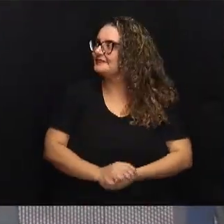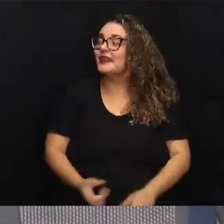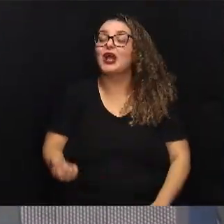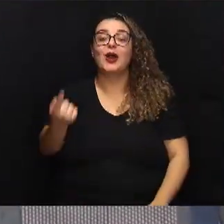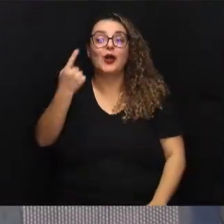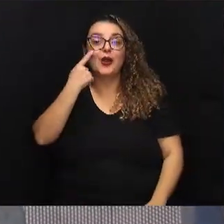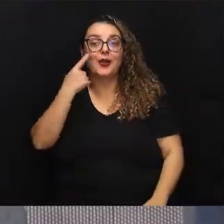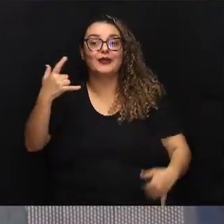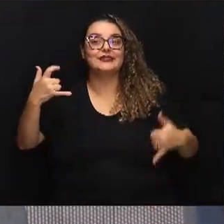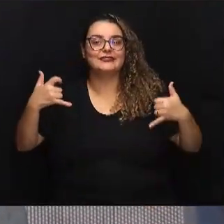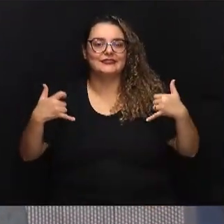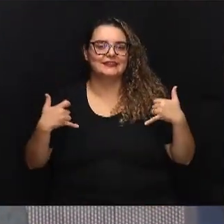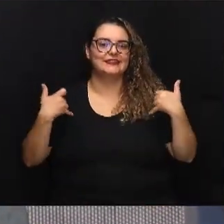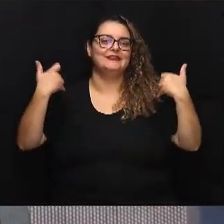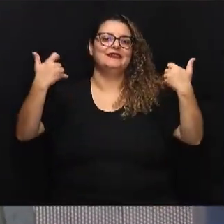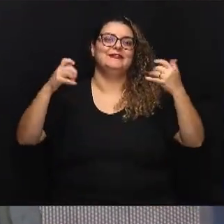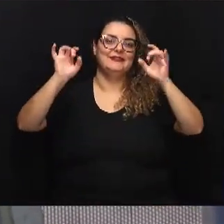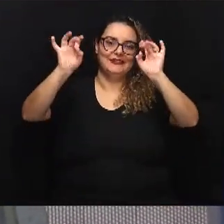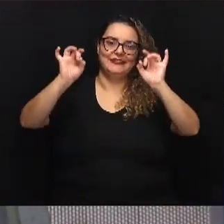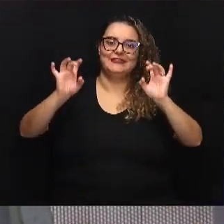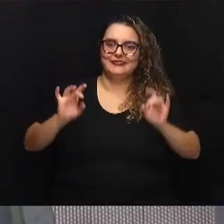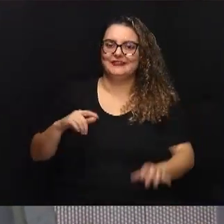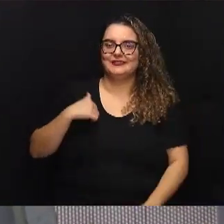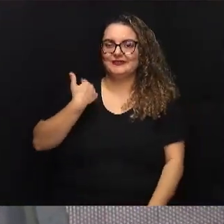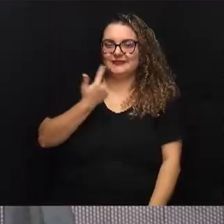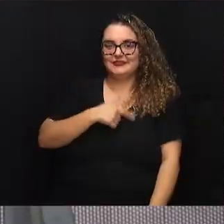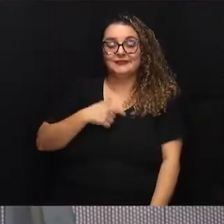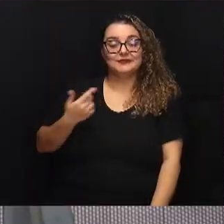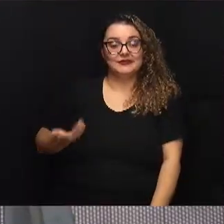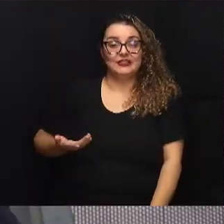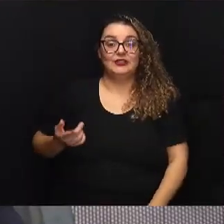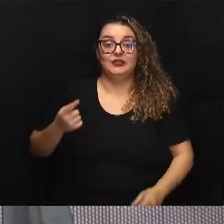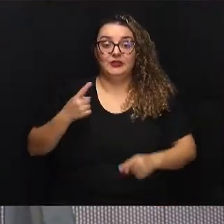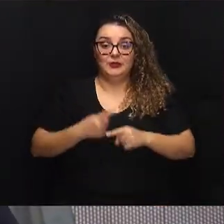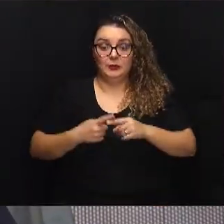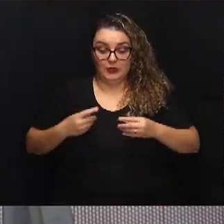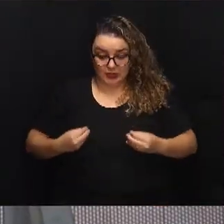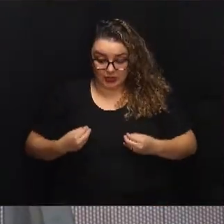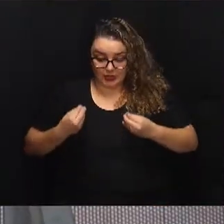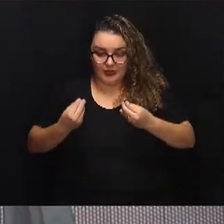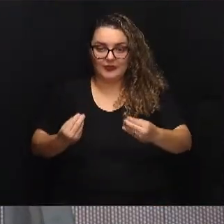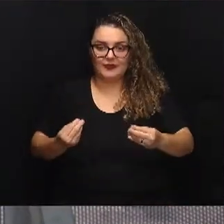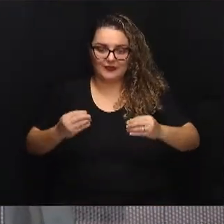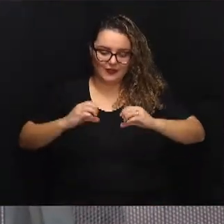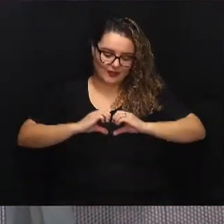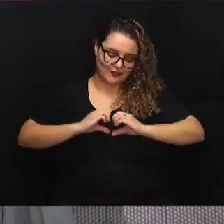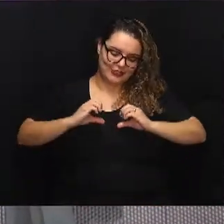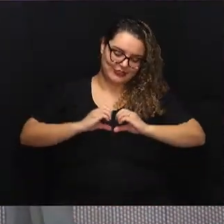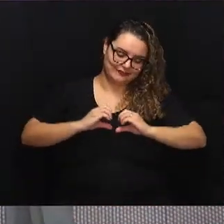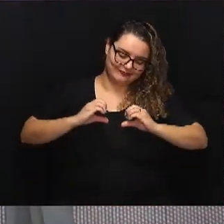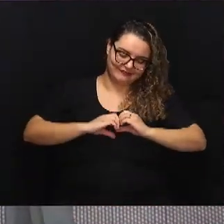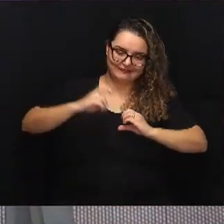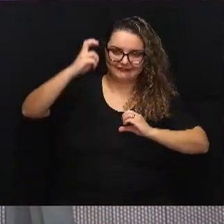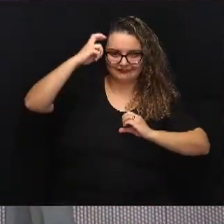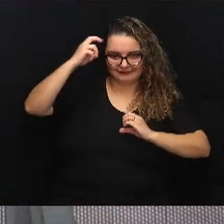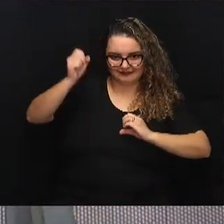esse aniversário tem sido muito especial para a gente, porque devolver esse coração cultural de Campinas,